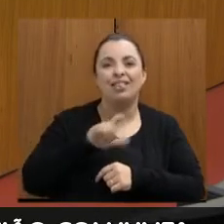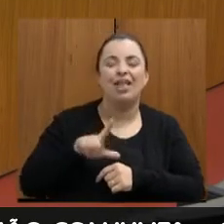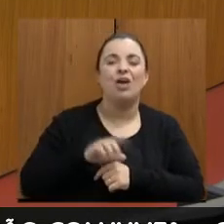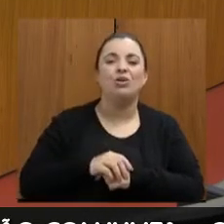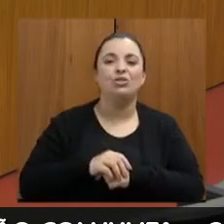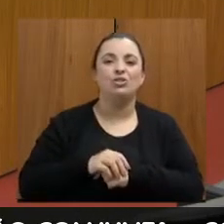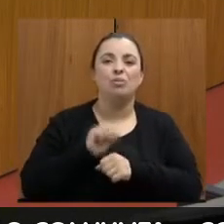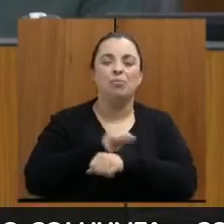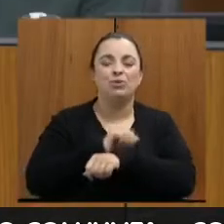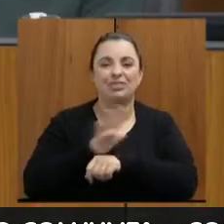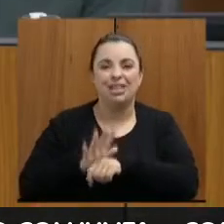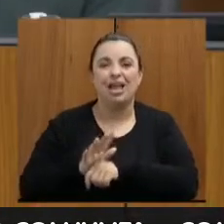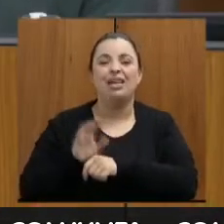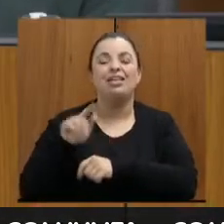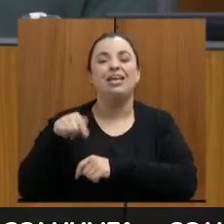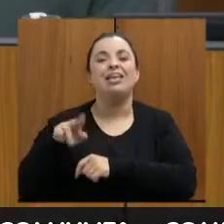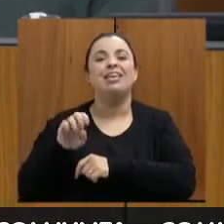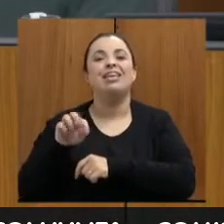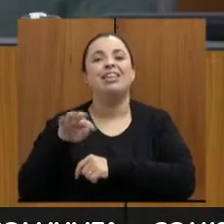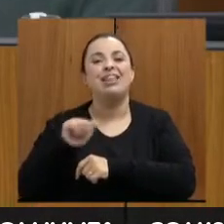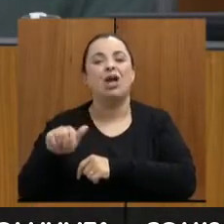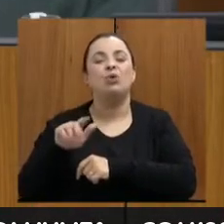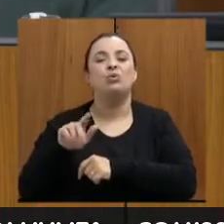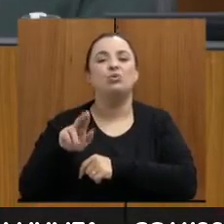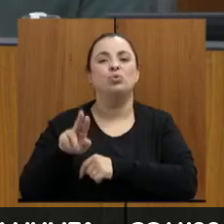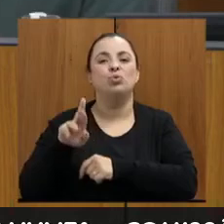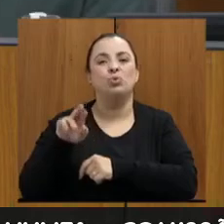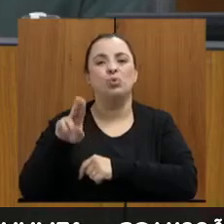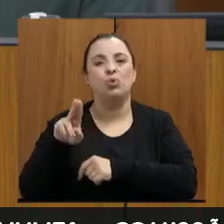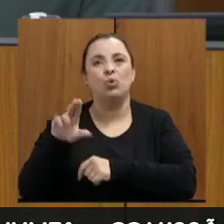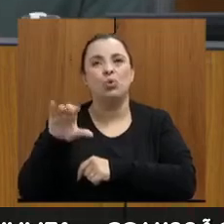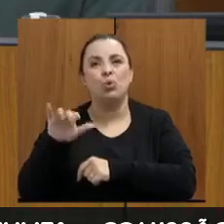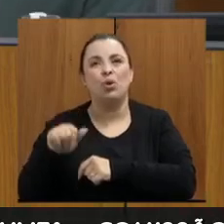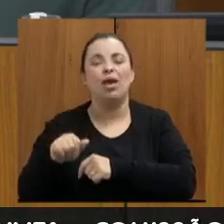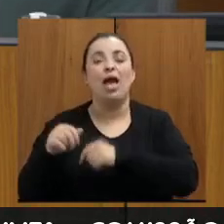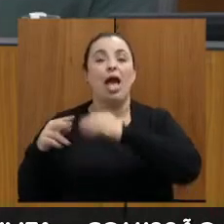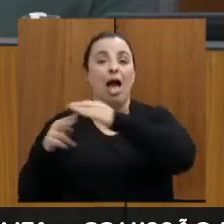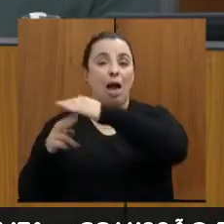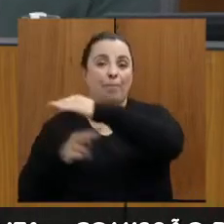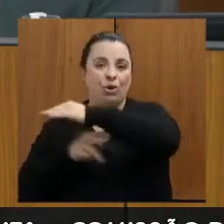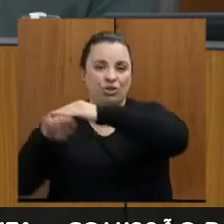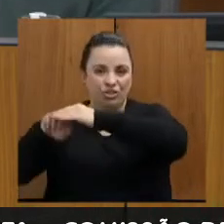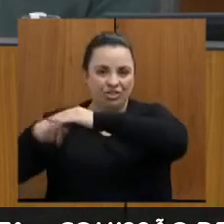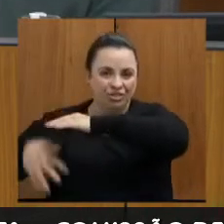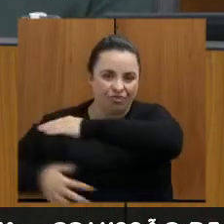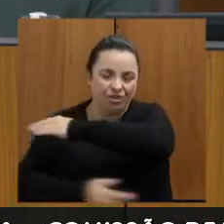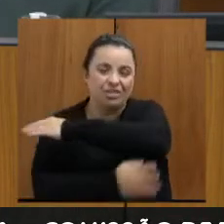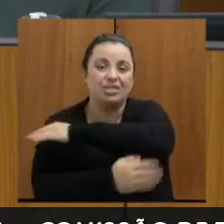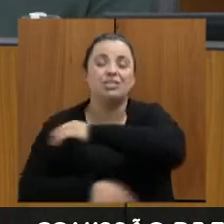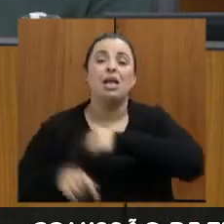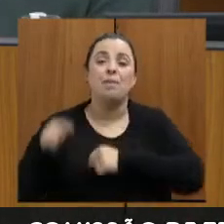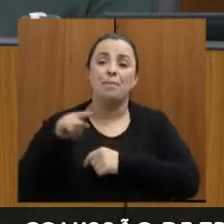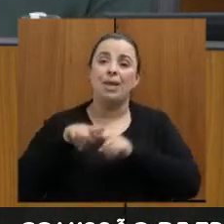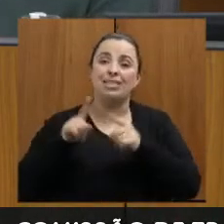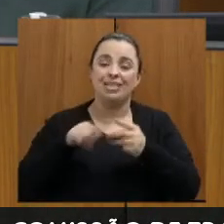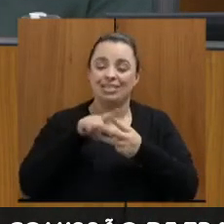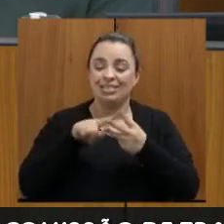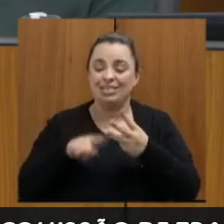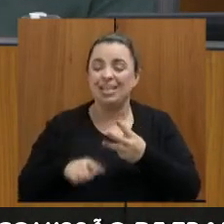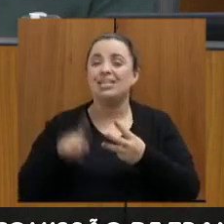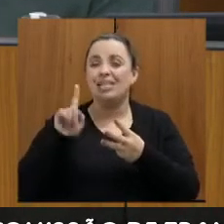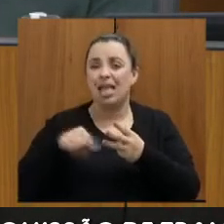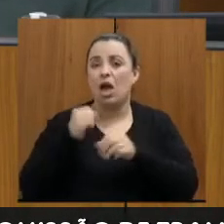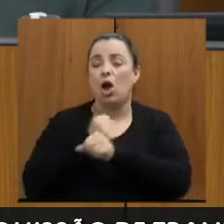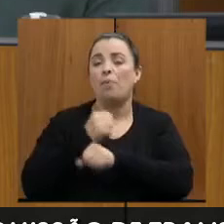Urucuia a Ponte São Francisco além dos das outras demandas mas eu acho que essas eram três obras emblemáticas e graças a Deus